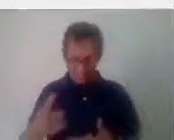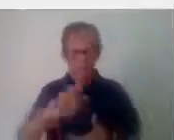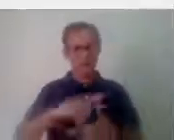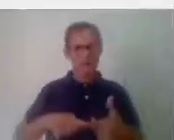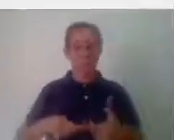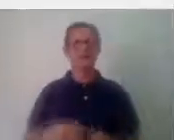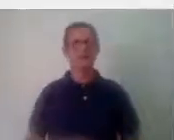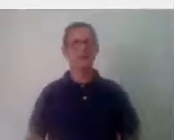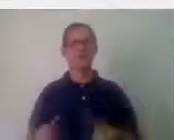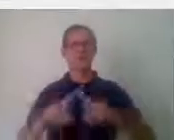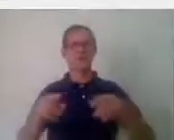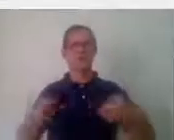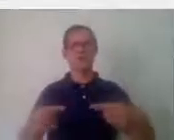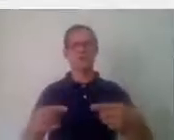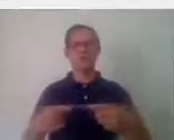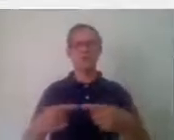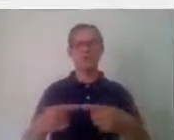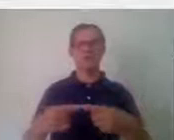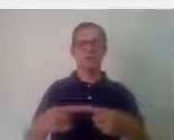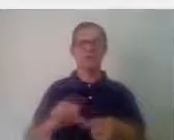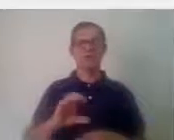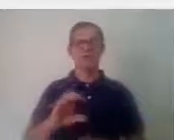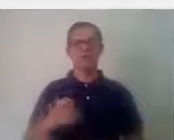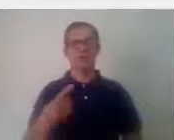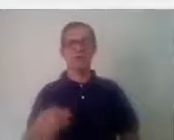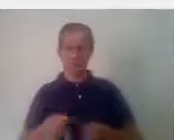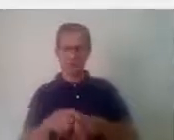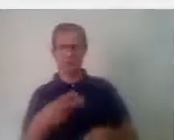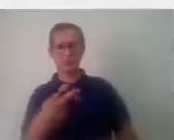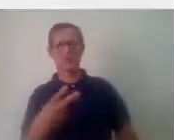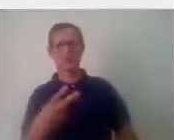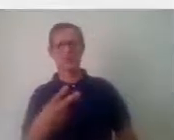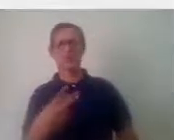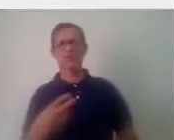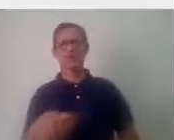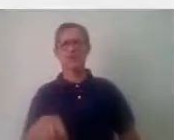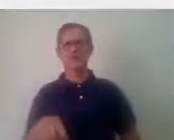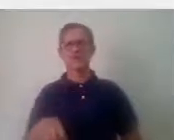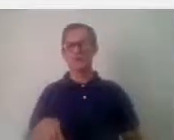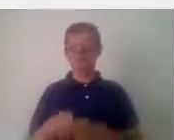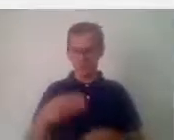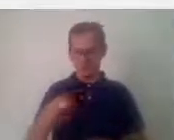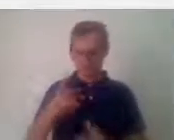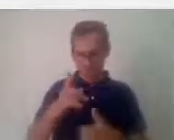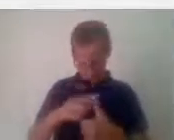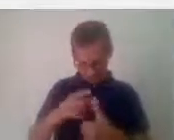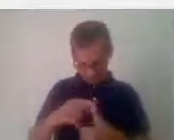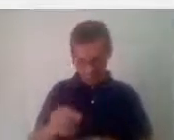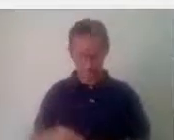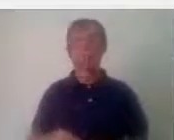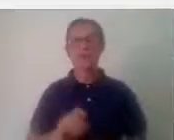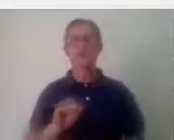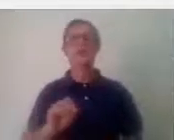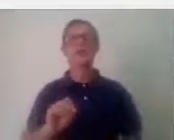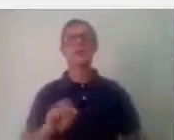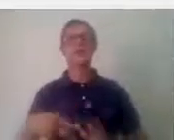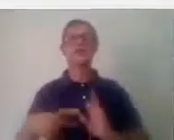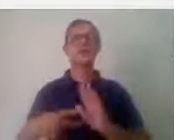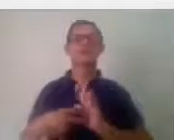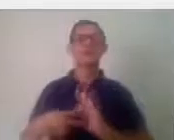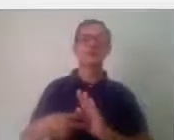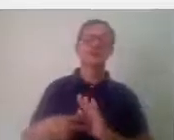o retângulo de 0 a 1 e 2 a 3. Primeiro passo. O que isso